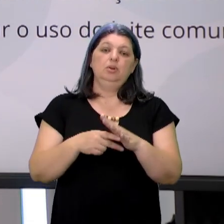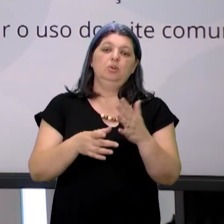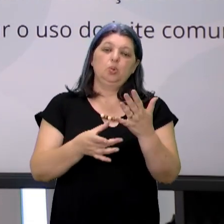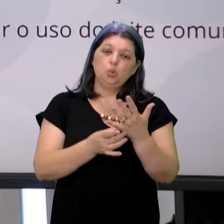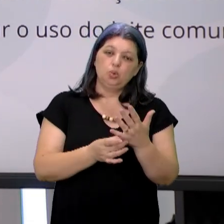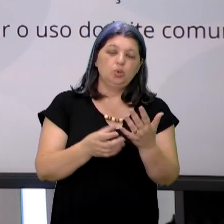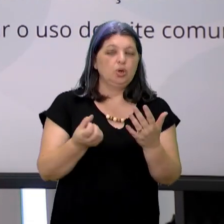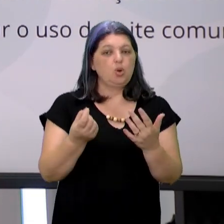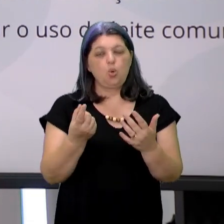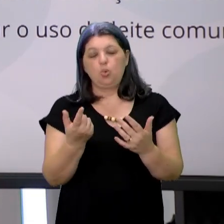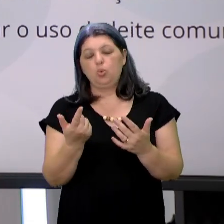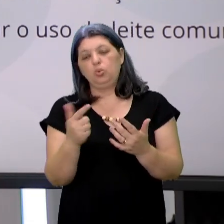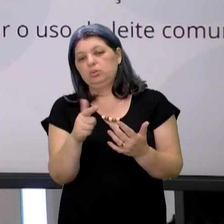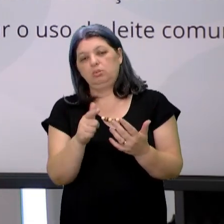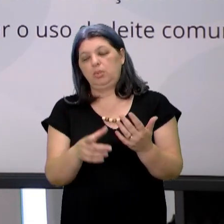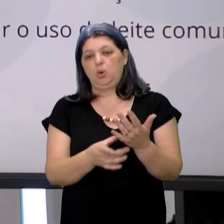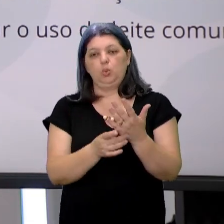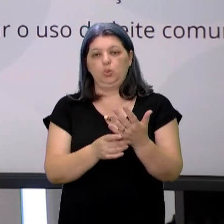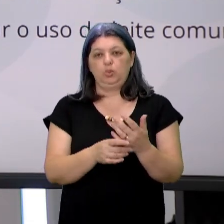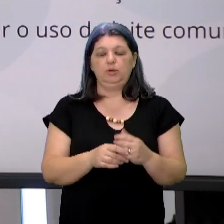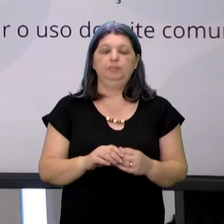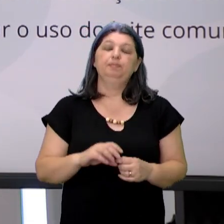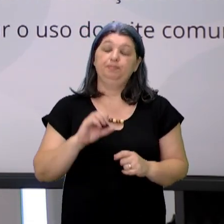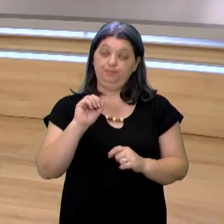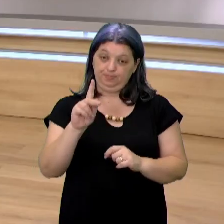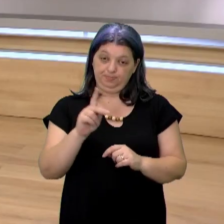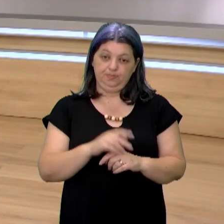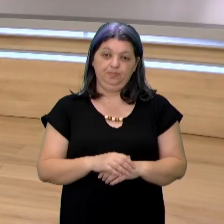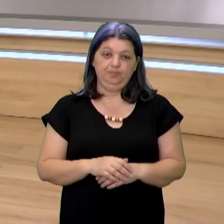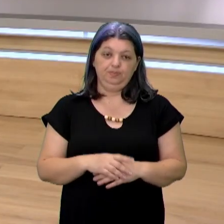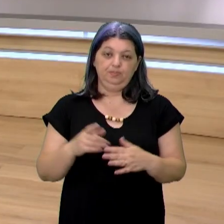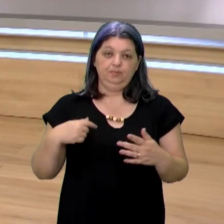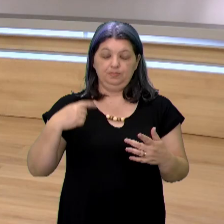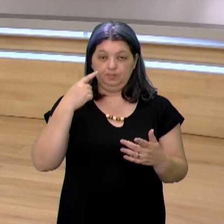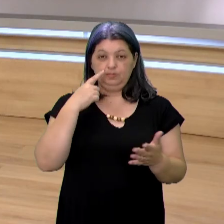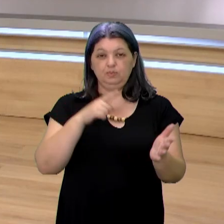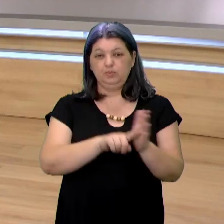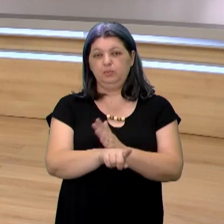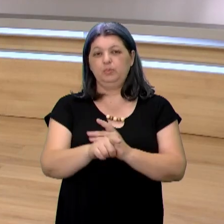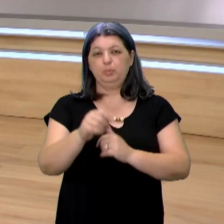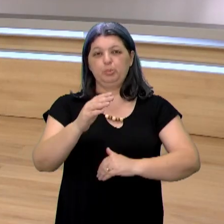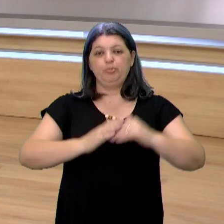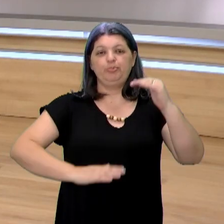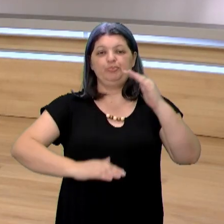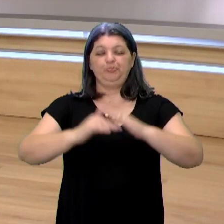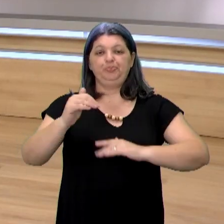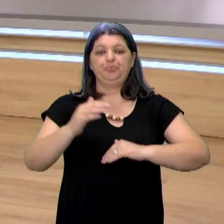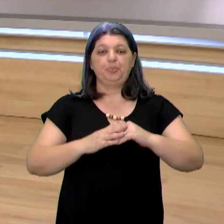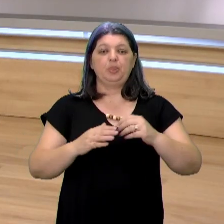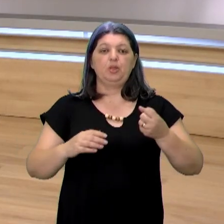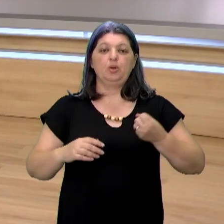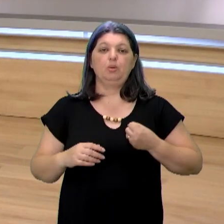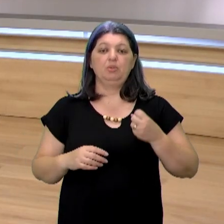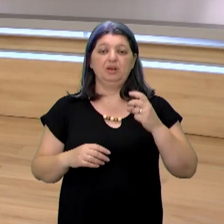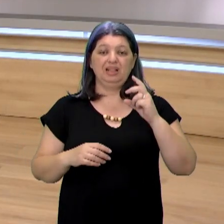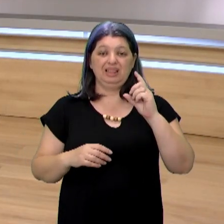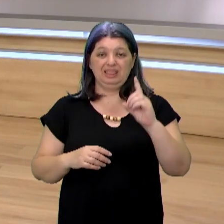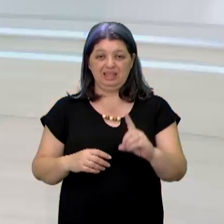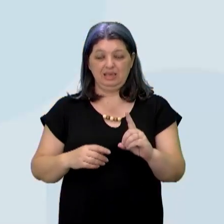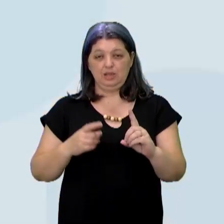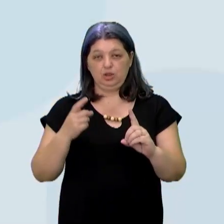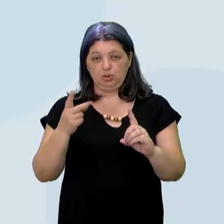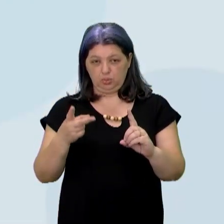semi-desnatado, desnatado e tal. Muito bem. A questão vai exigir, então, essa habilidade aqui, ó, D12, é o descritor da